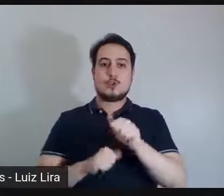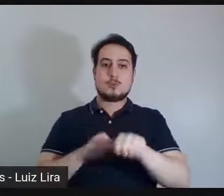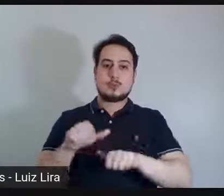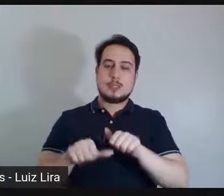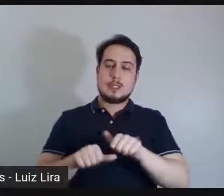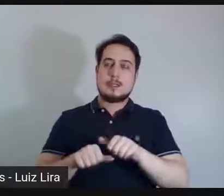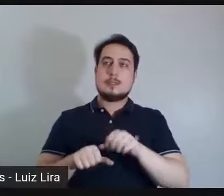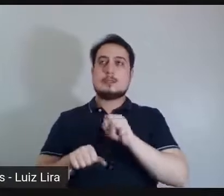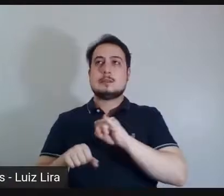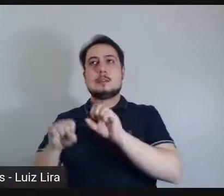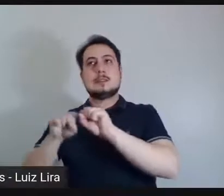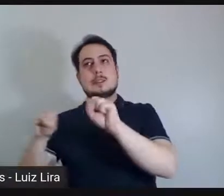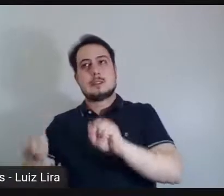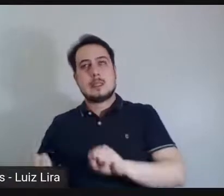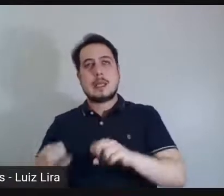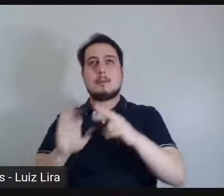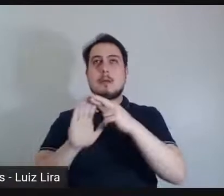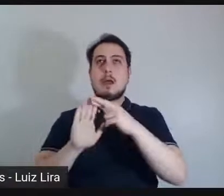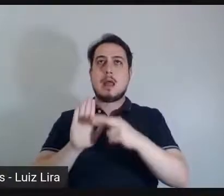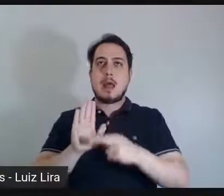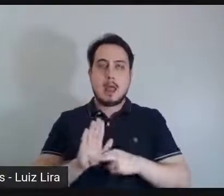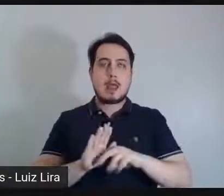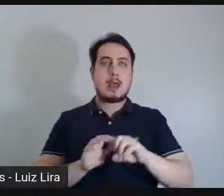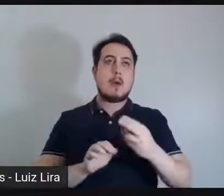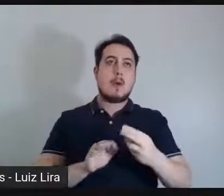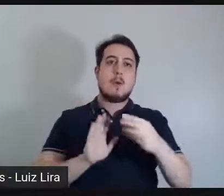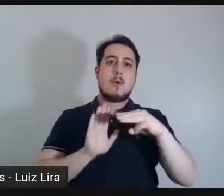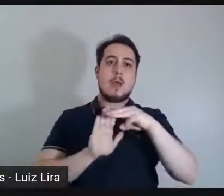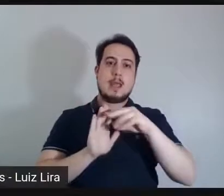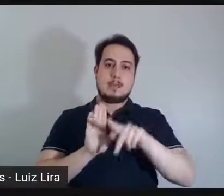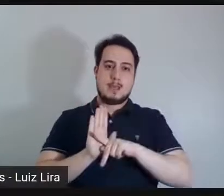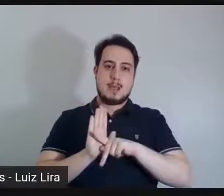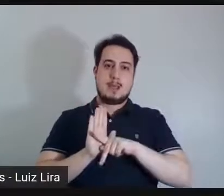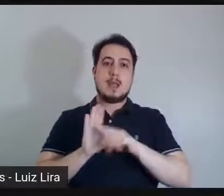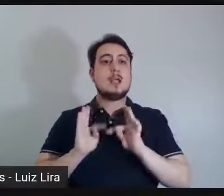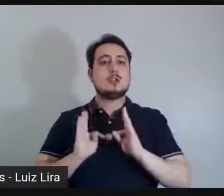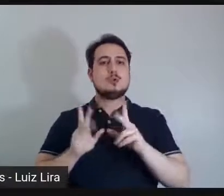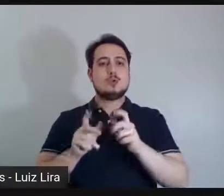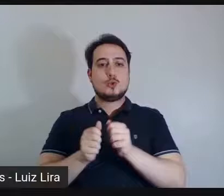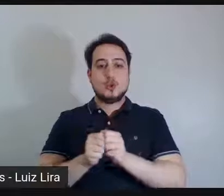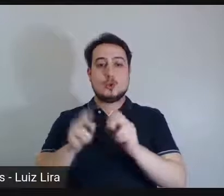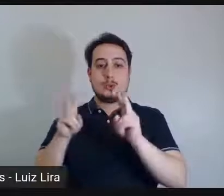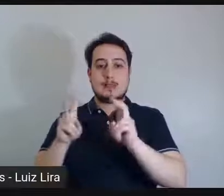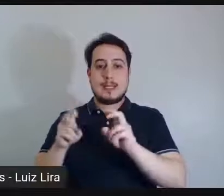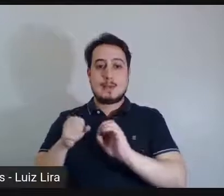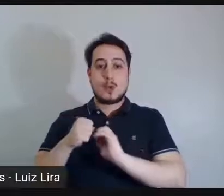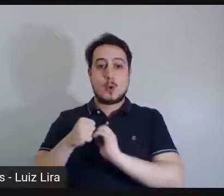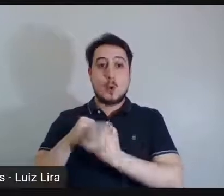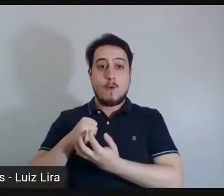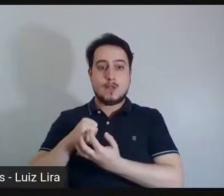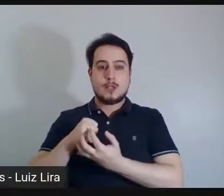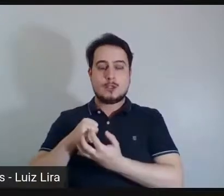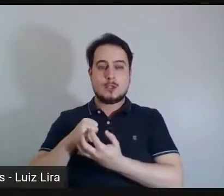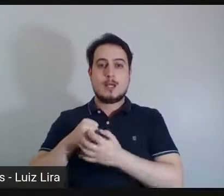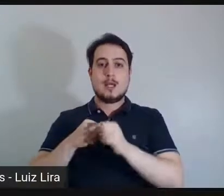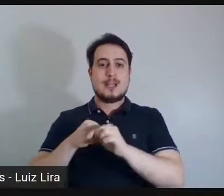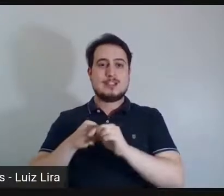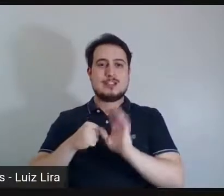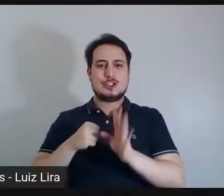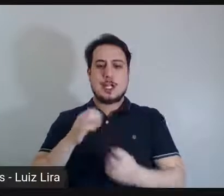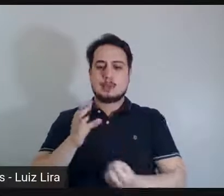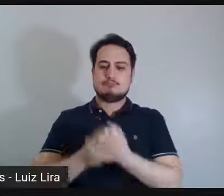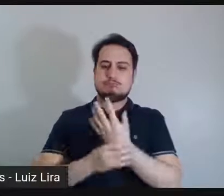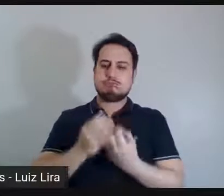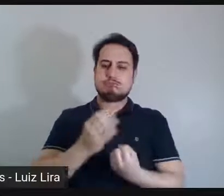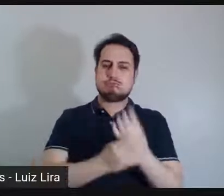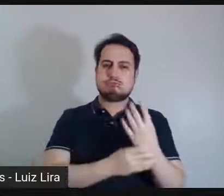sistema, seja em normas, seja em MPs. Então, tudo que a gente atua para o Covid, né, o enfrentamento a ele, a gente foi criando